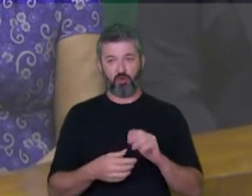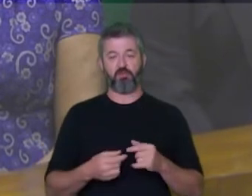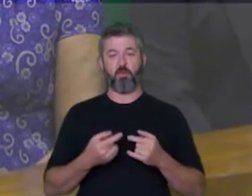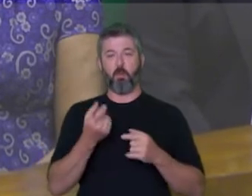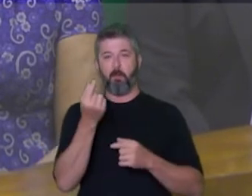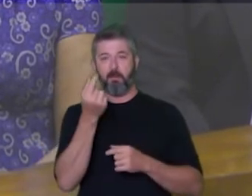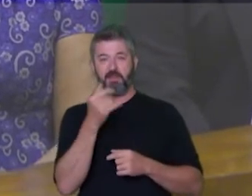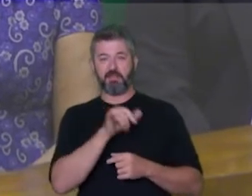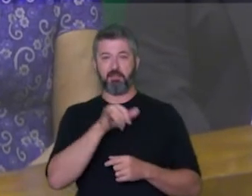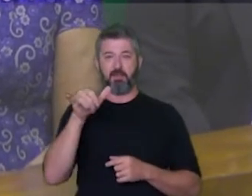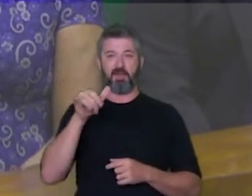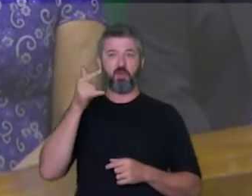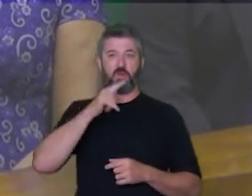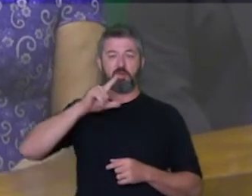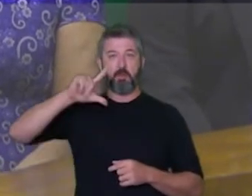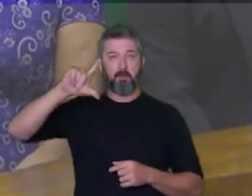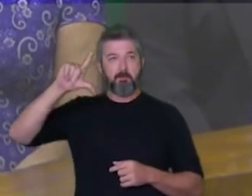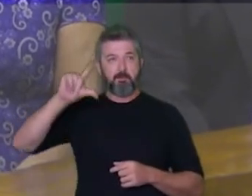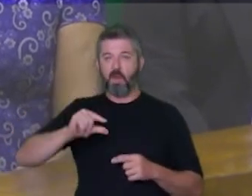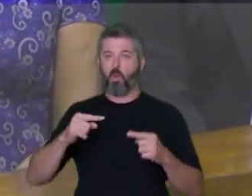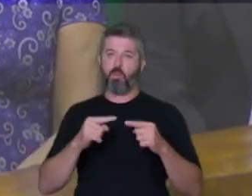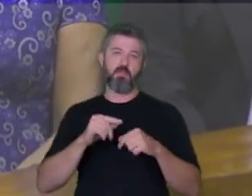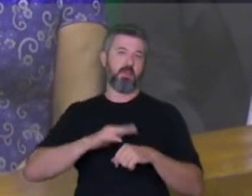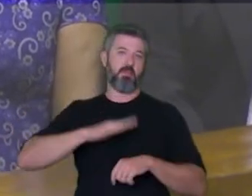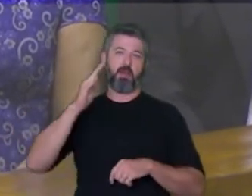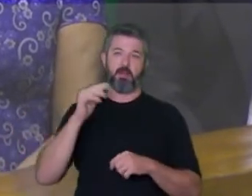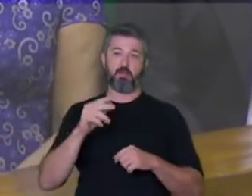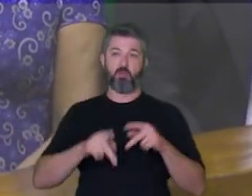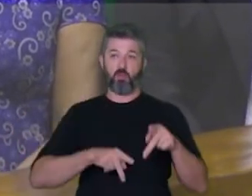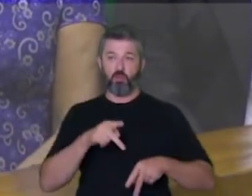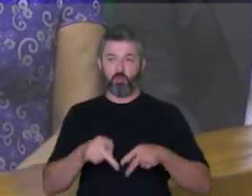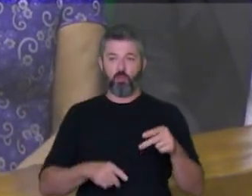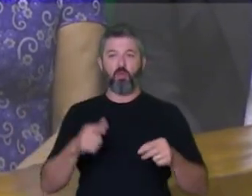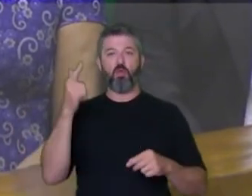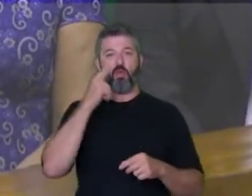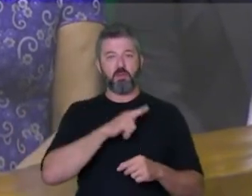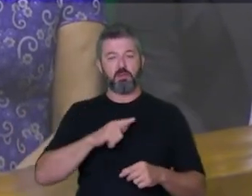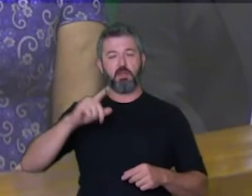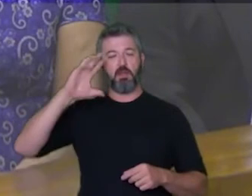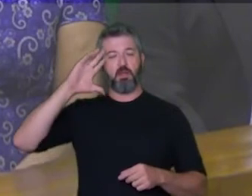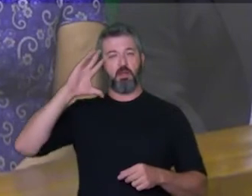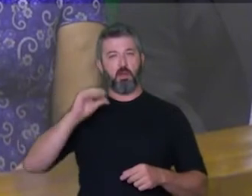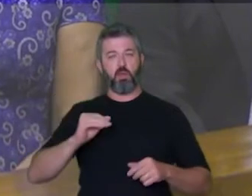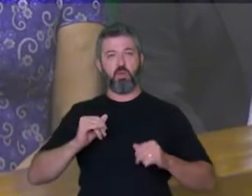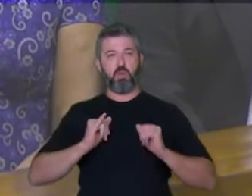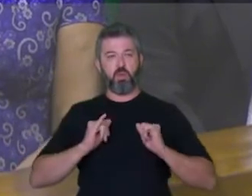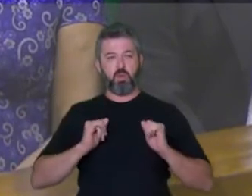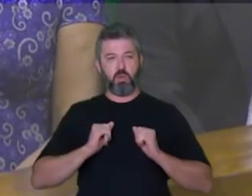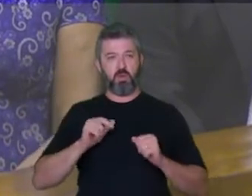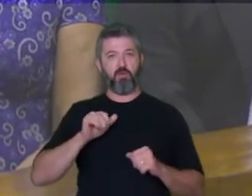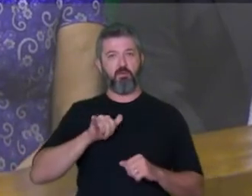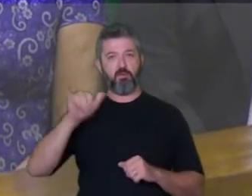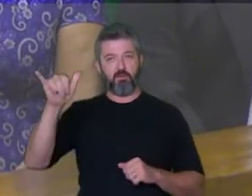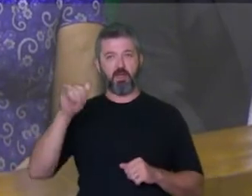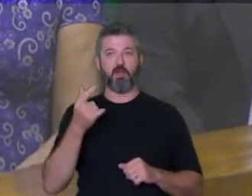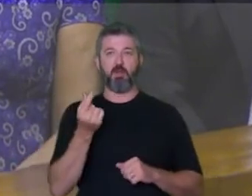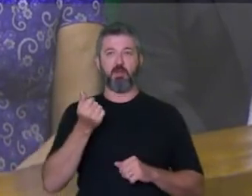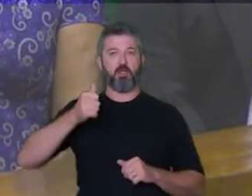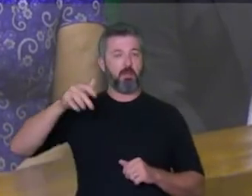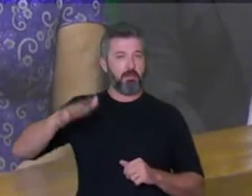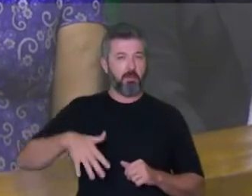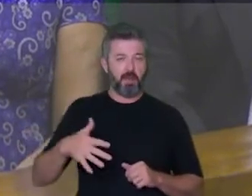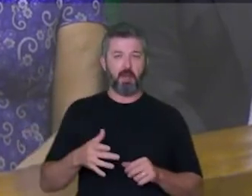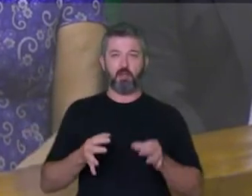das passagens aéreas sejam mais dentro do Brasil, para que o brasileiro possa viajar com mais comodidade, com preço mais justo, com